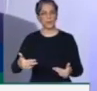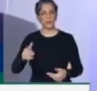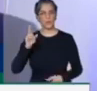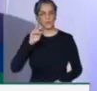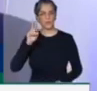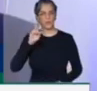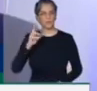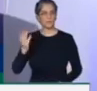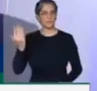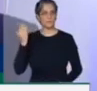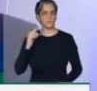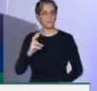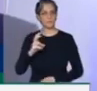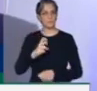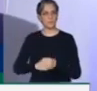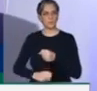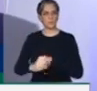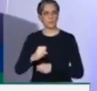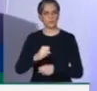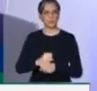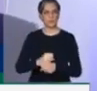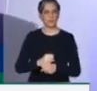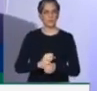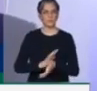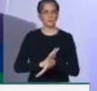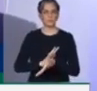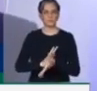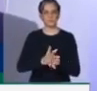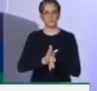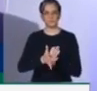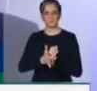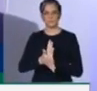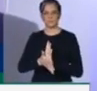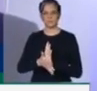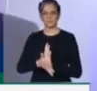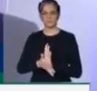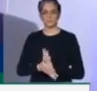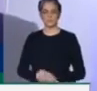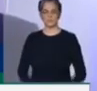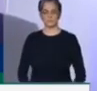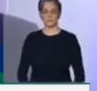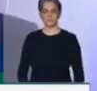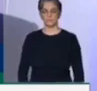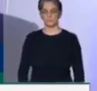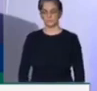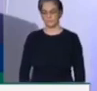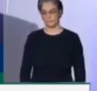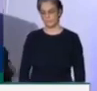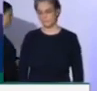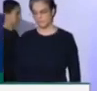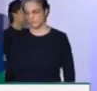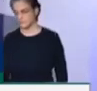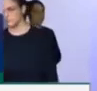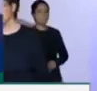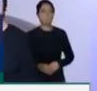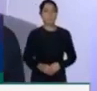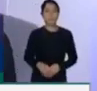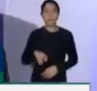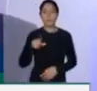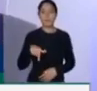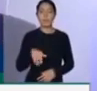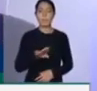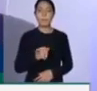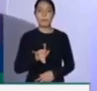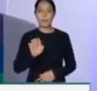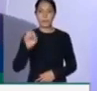Vale, que há 5 anos atrás destruiu, através do rompimento da barragem de Fundão, o